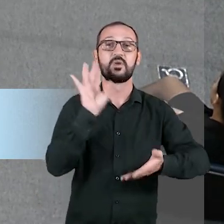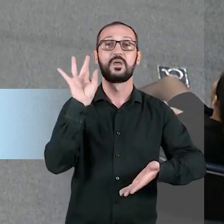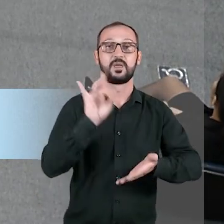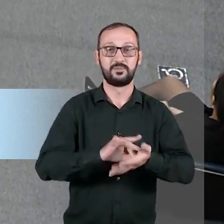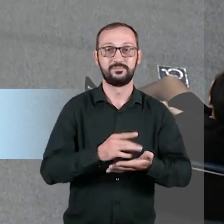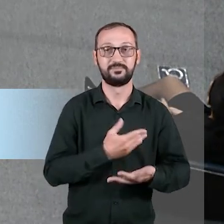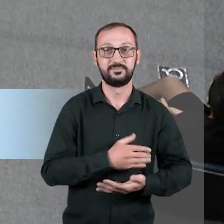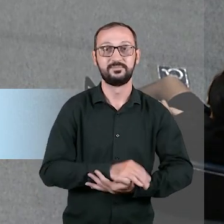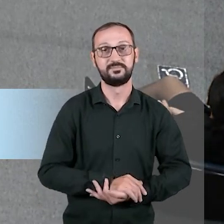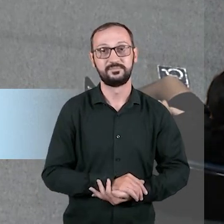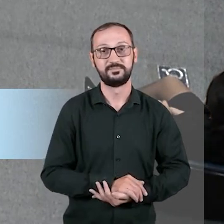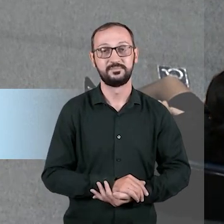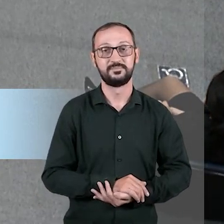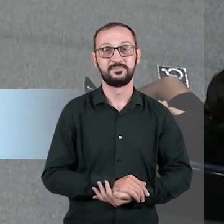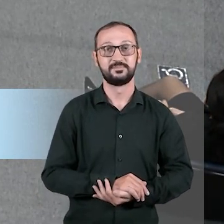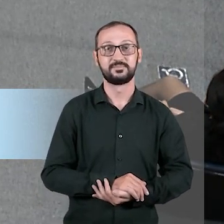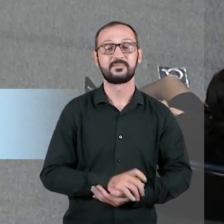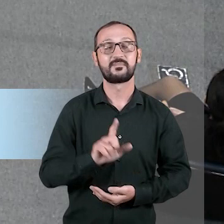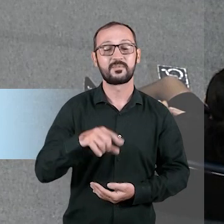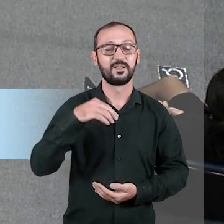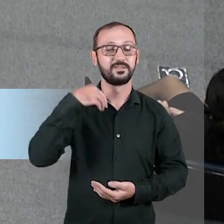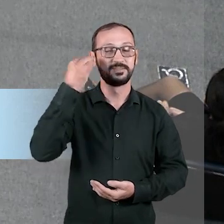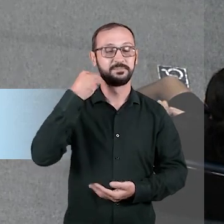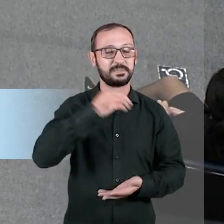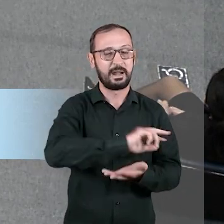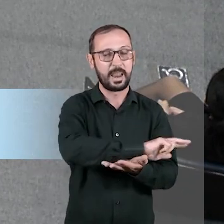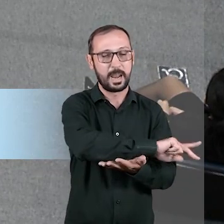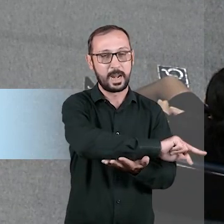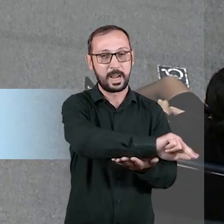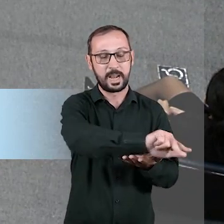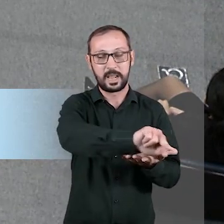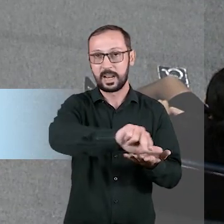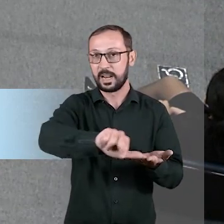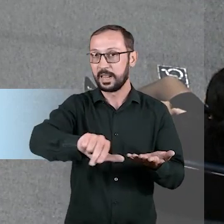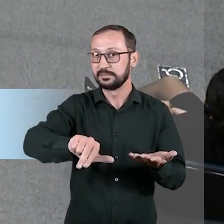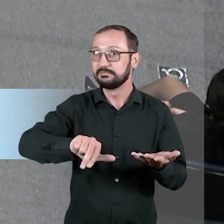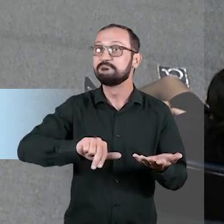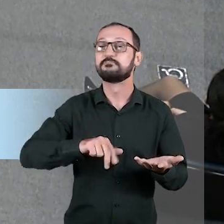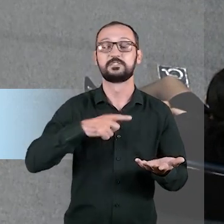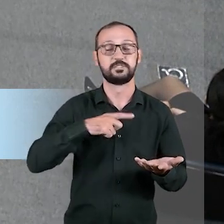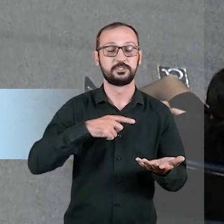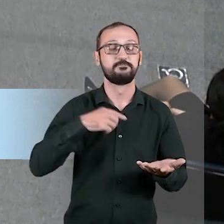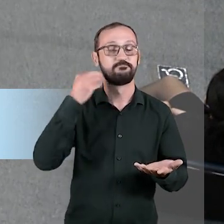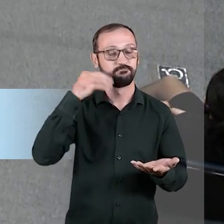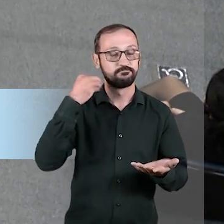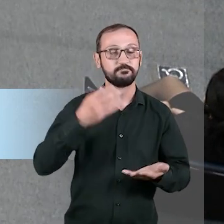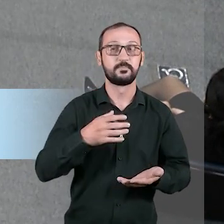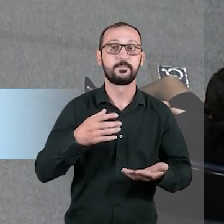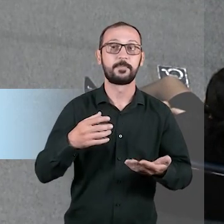Sim. Então são experiências muito ricas, né, que a gente